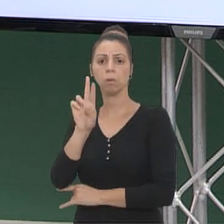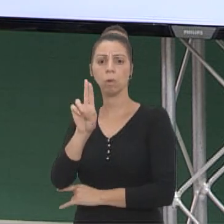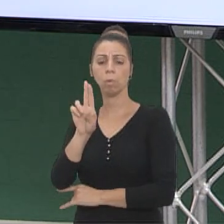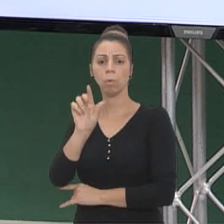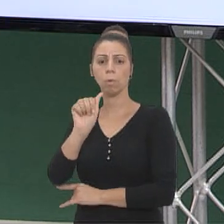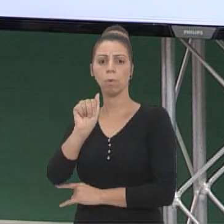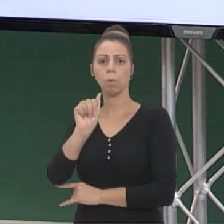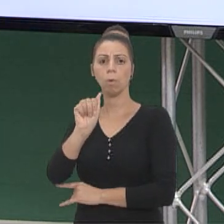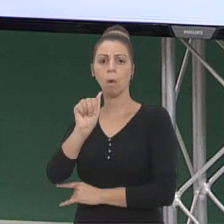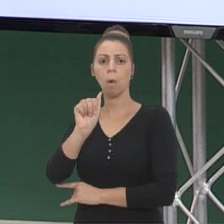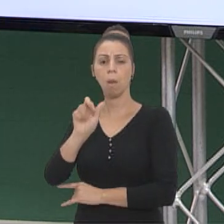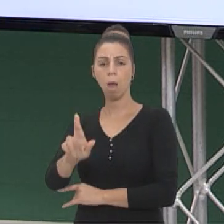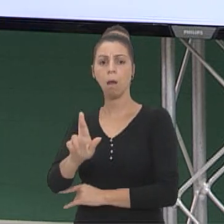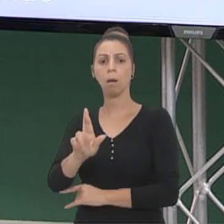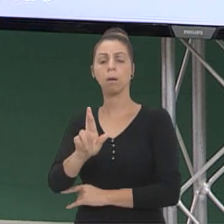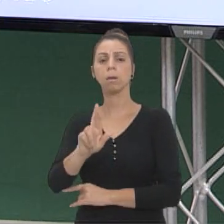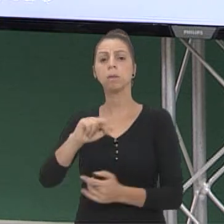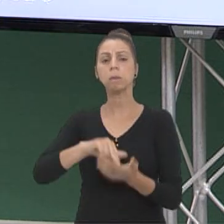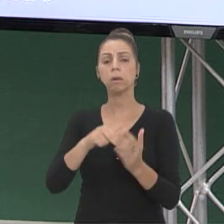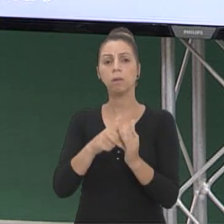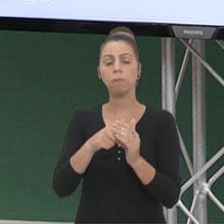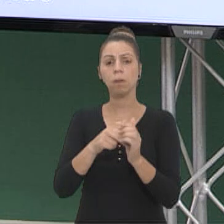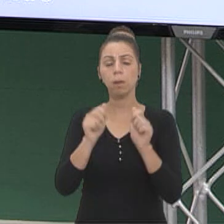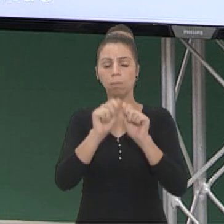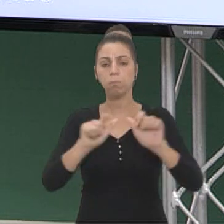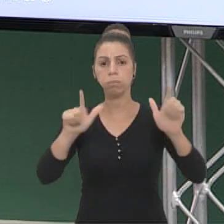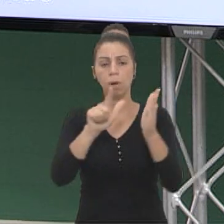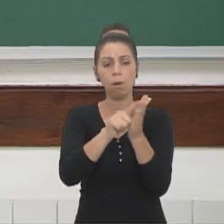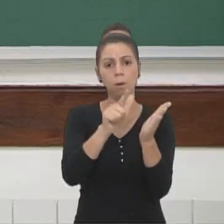reportagem. Ok? Vamos continuando?